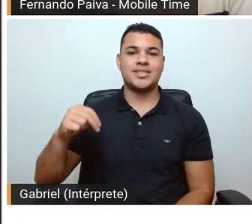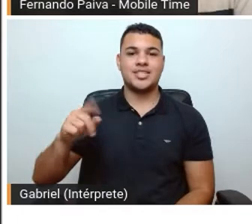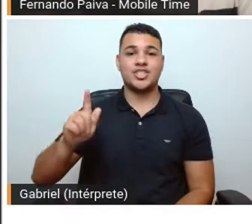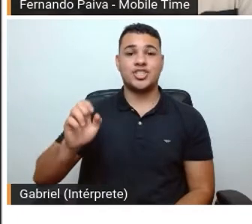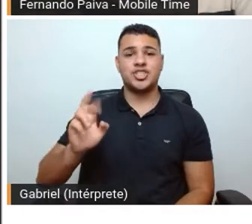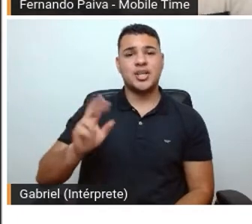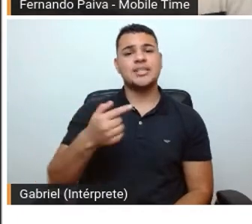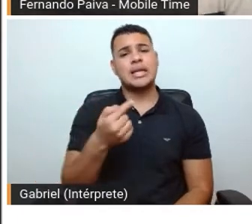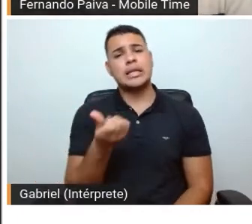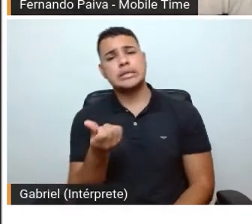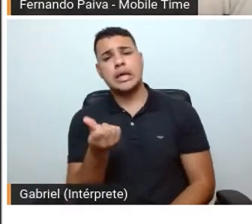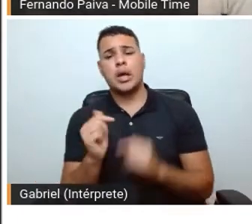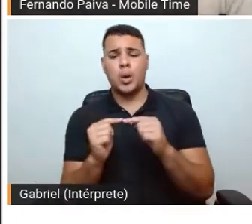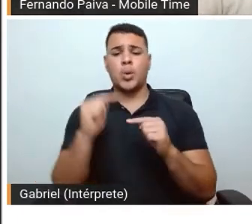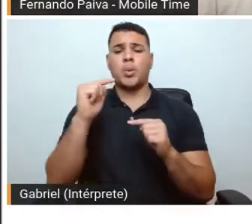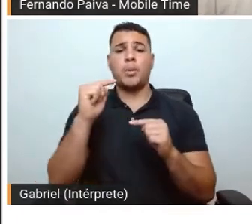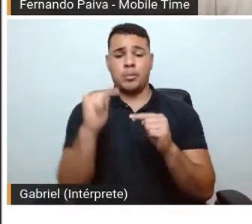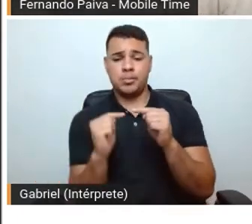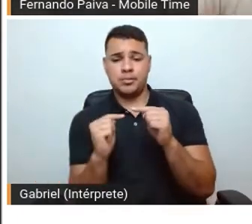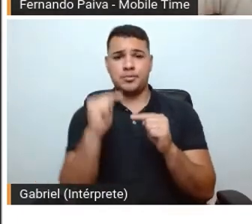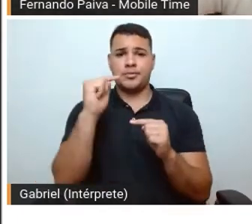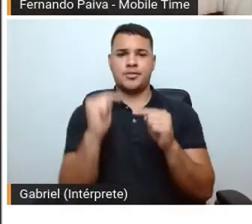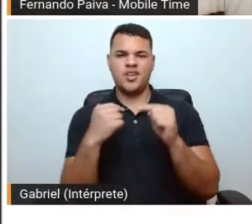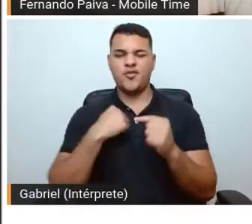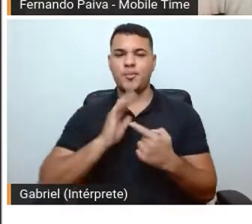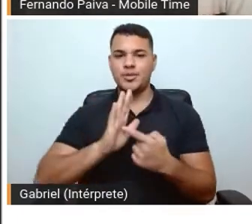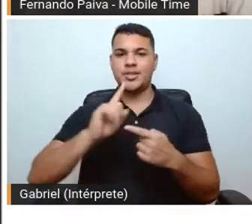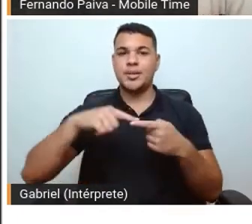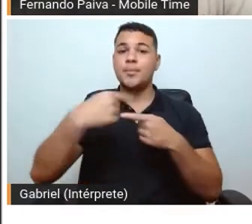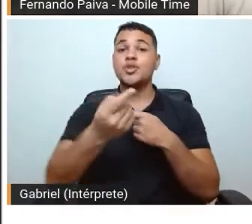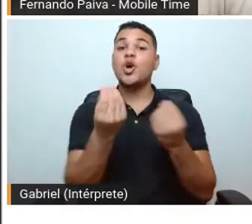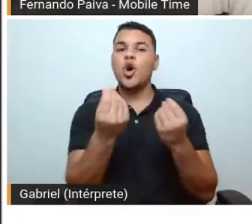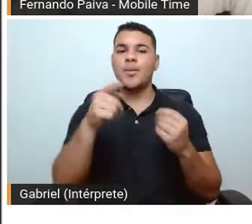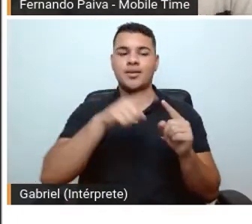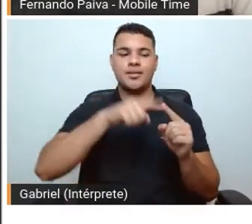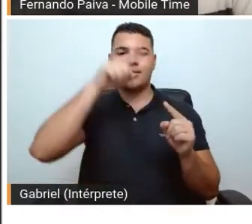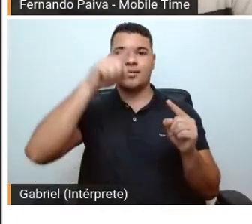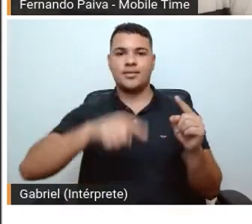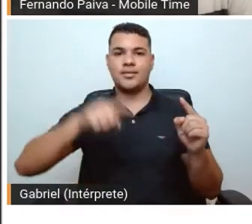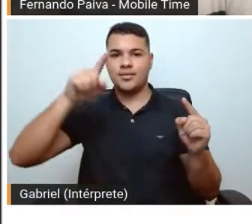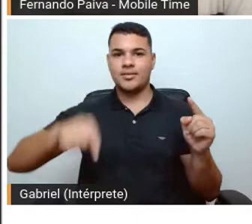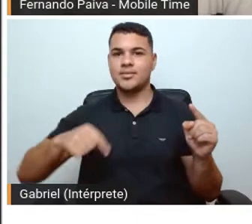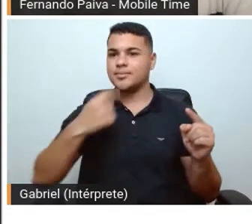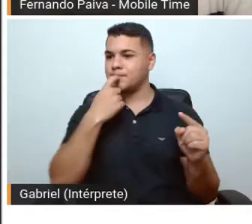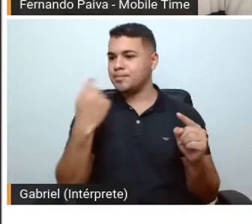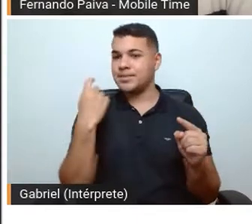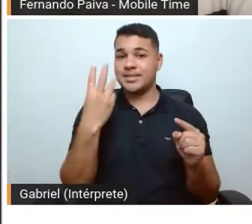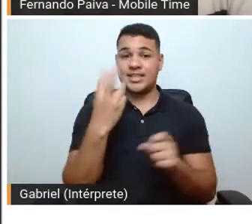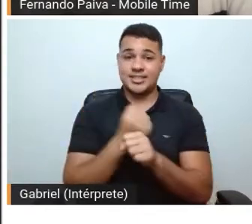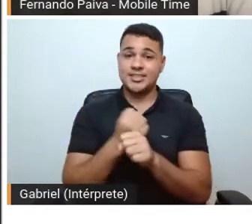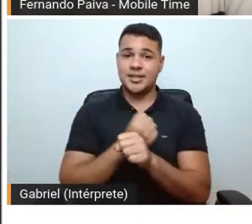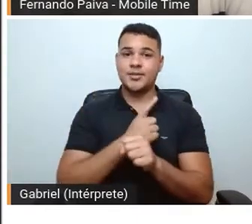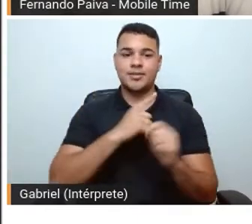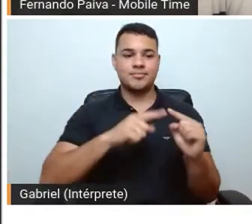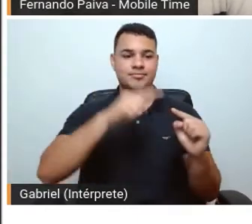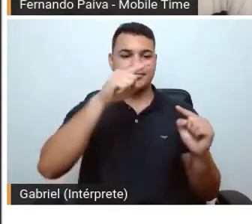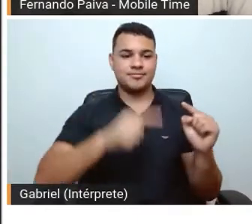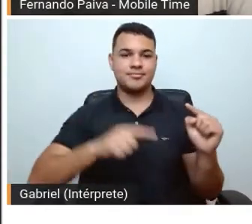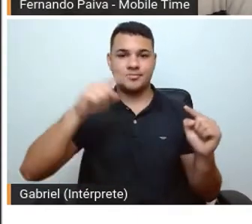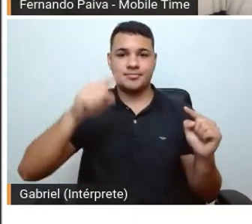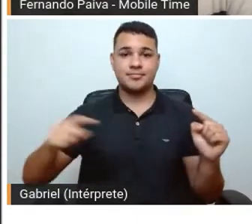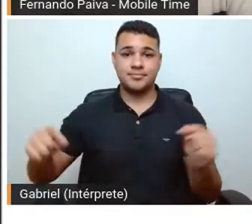76 você sabe um pouquinho porque depois eu vou mostrar lá no outro um sonho acho que nos últimos três anos e o